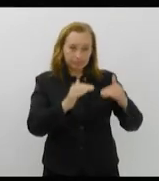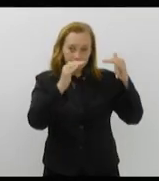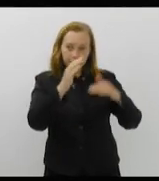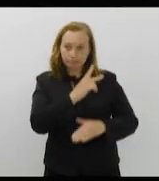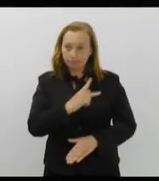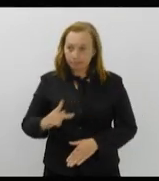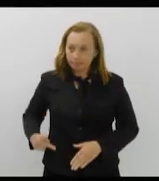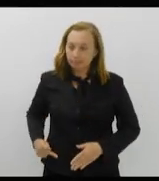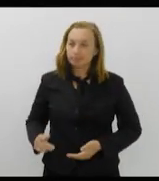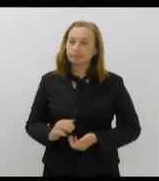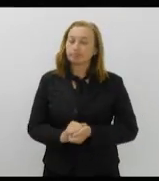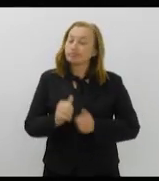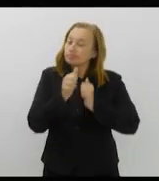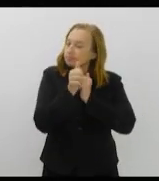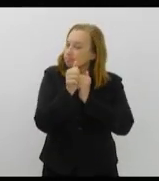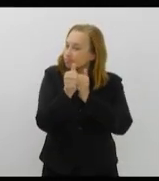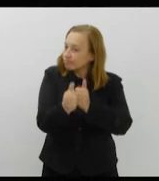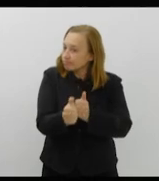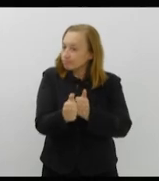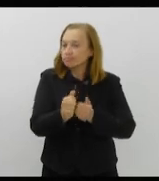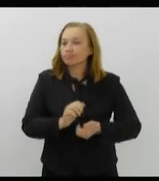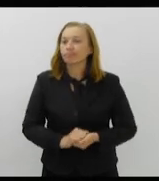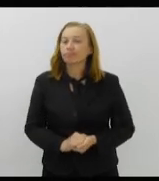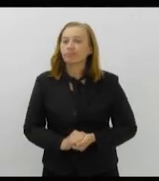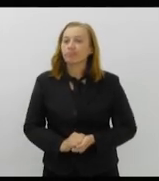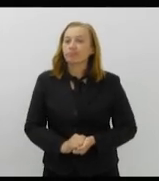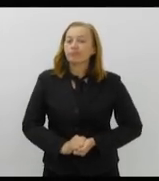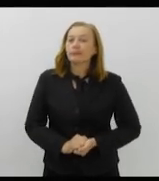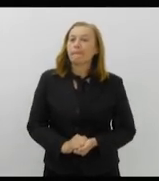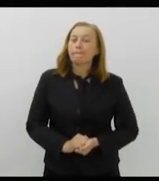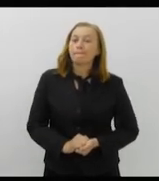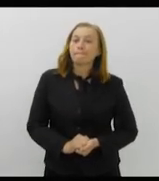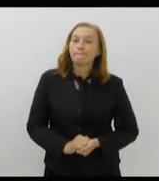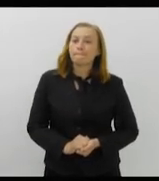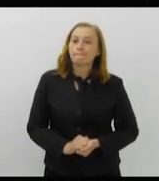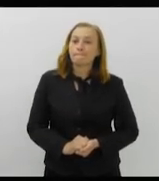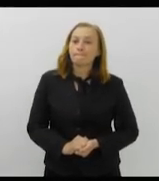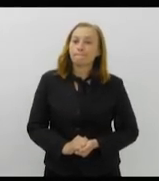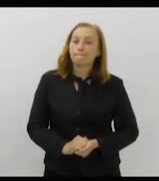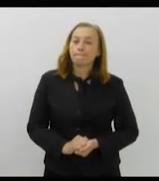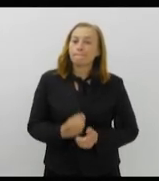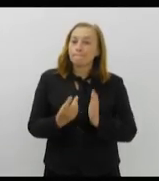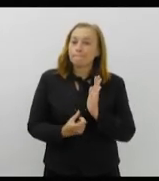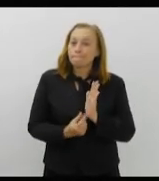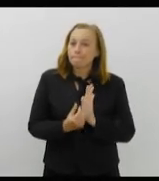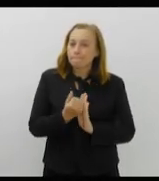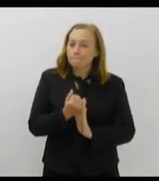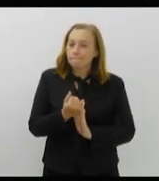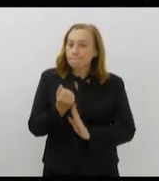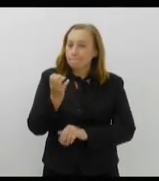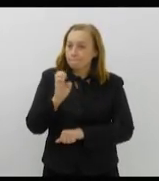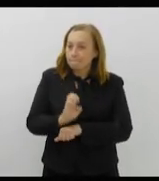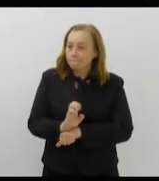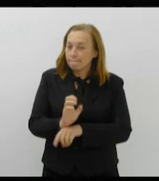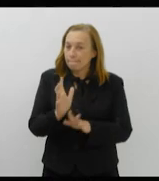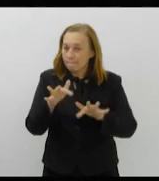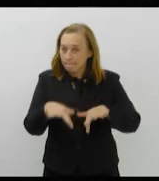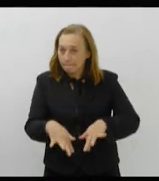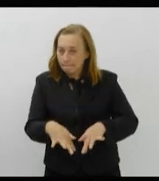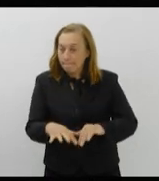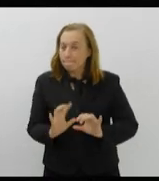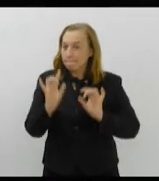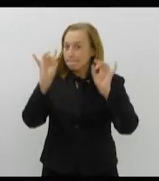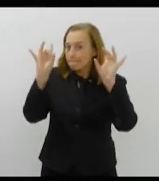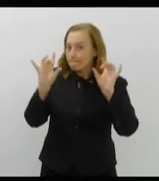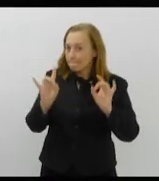excelência acompanha a execução do orçamento do Estado em